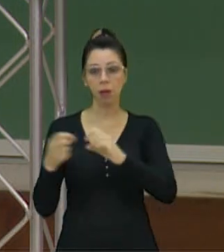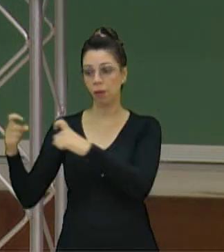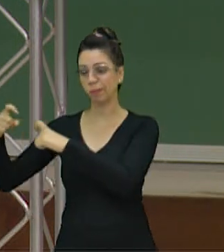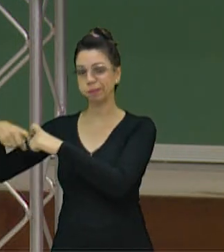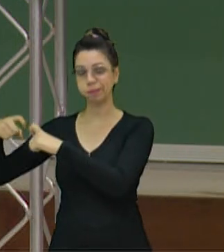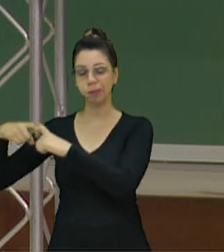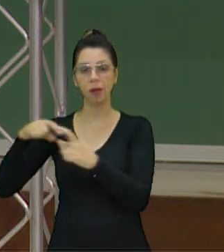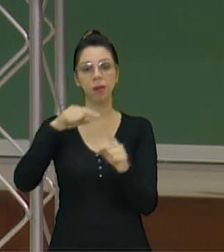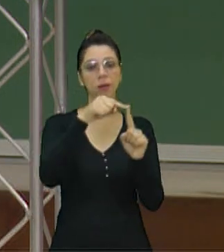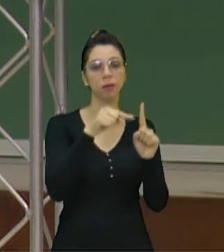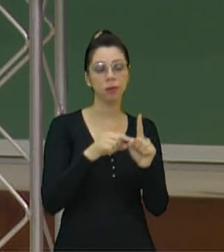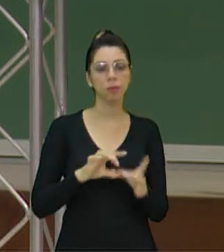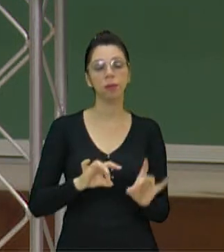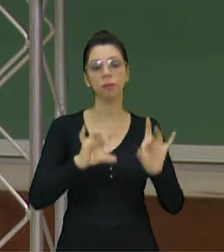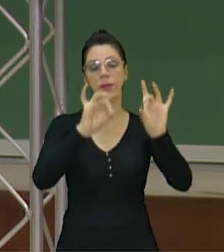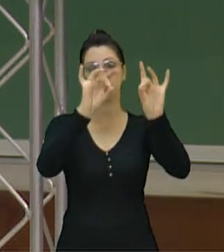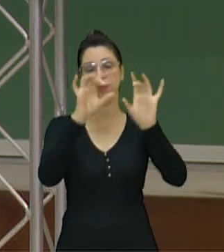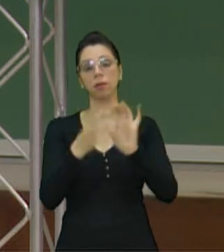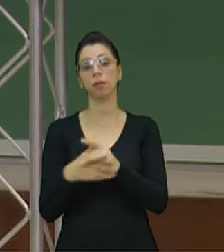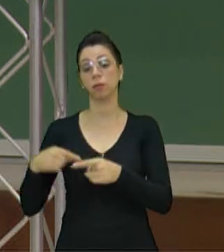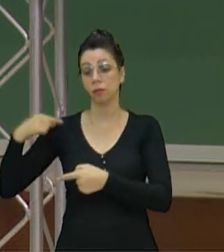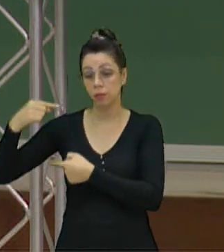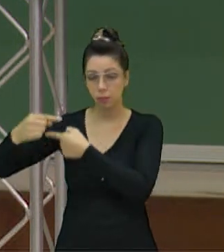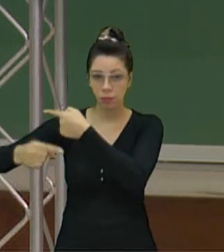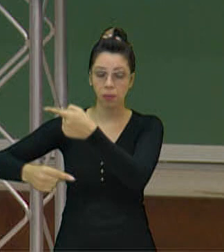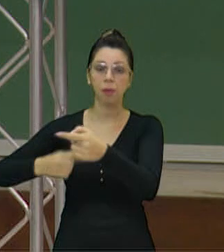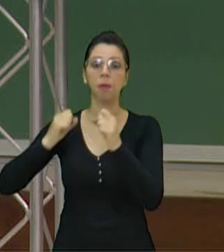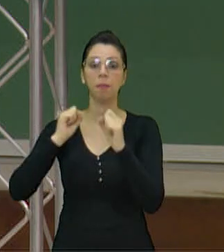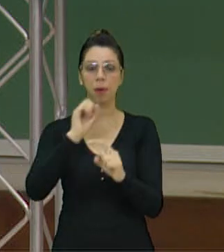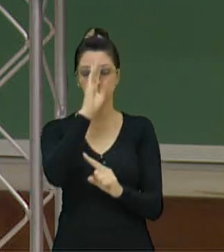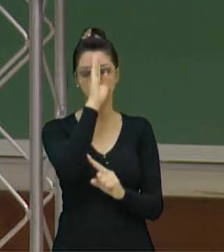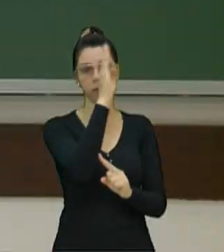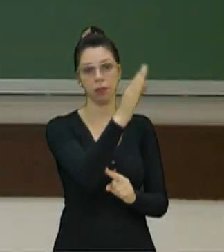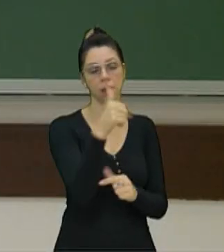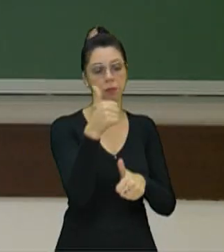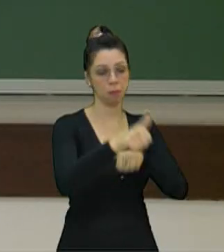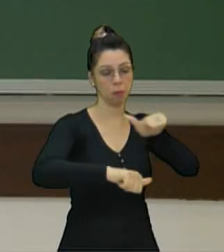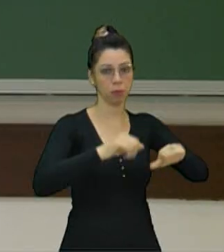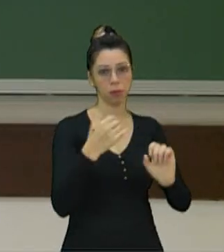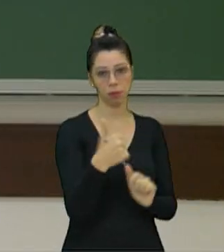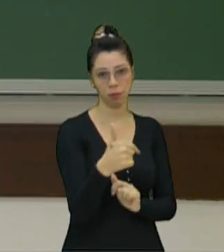especiais e mecanismos. Quanto ao desenvolvimento, pode ter o direto sem modificações e o